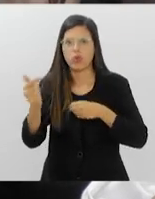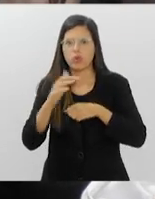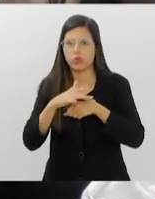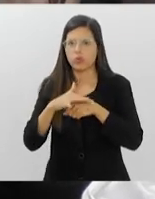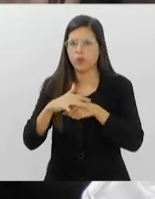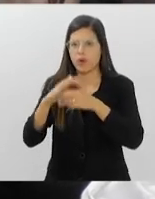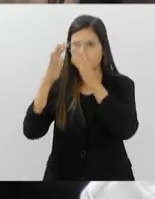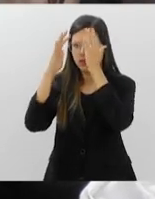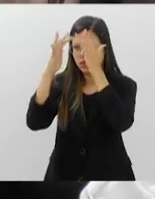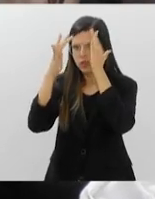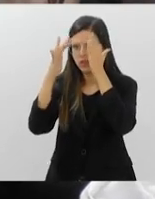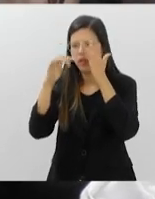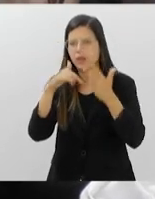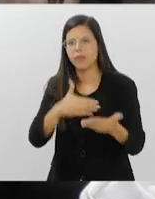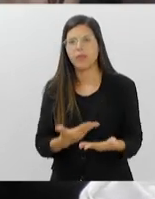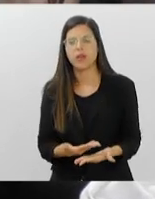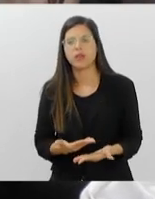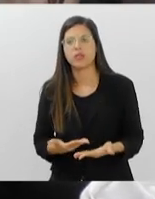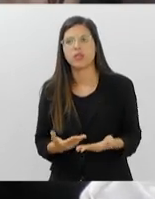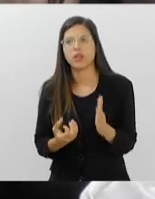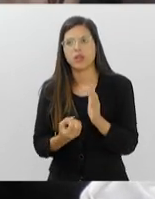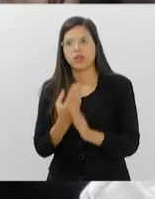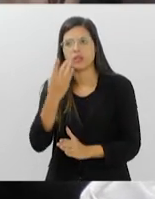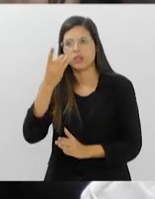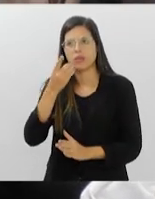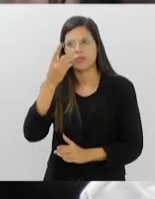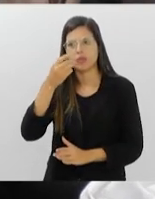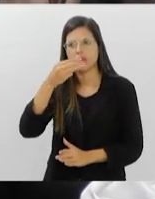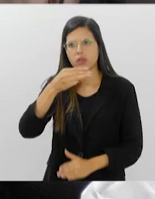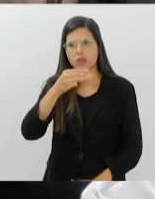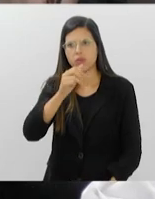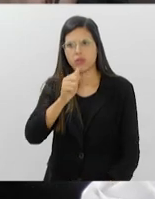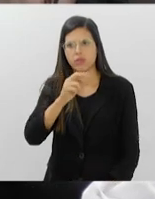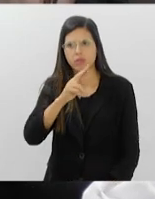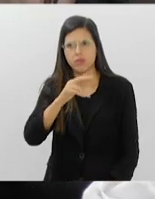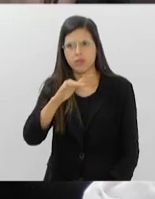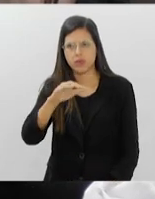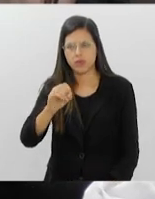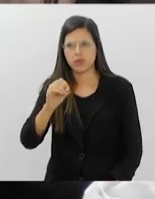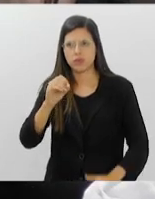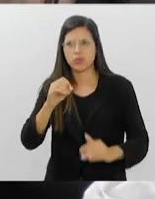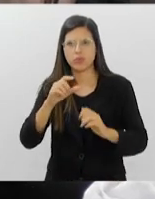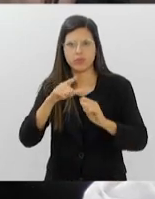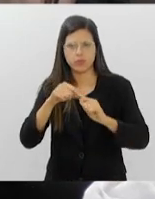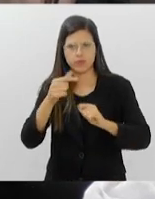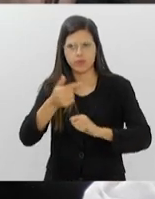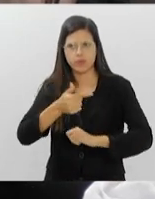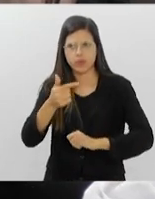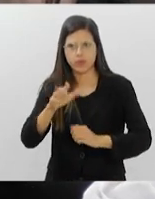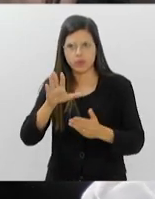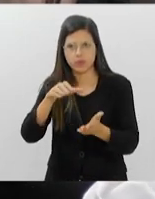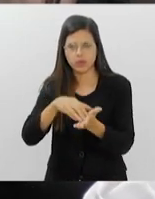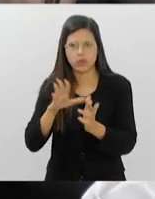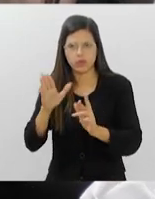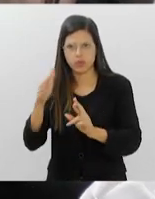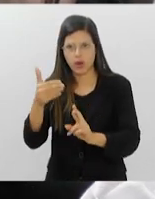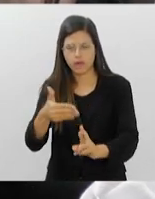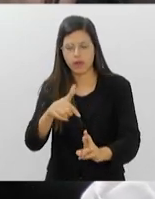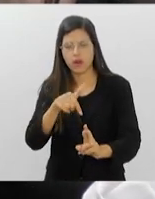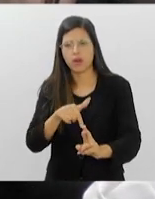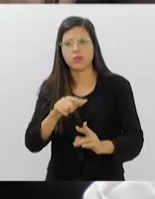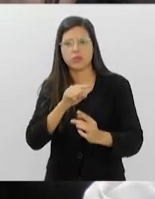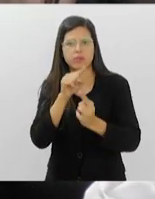que menciona. Isso foi da autoria do deputado Márcio Canella. No artigo 2º, os centros de referência têm como